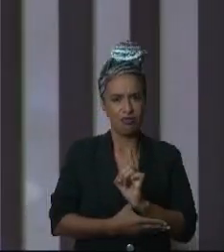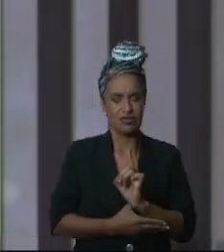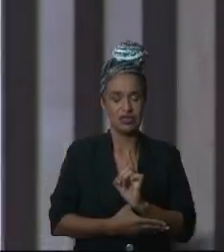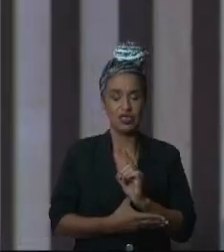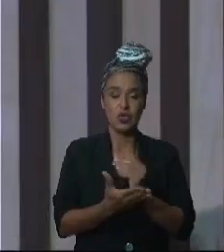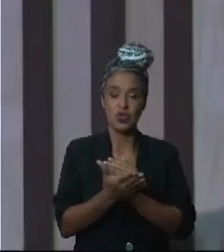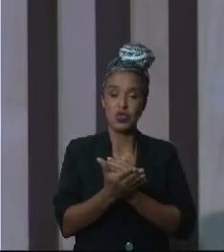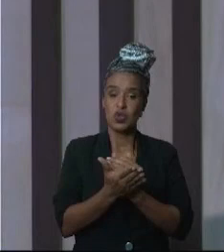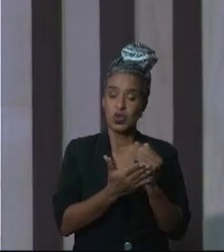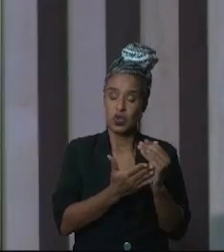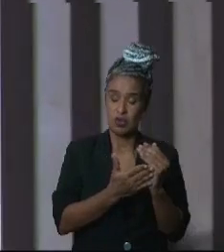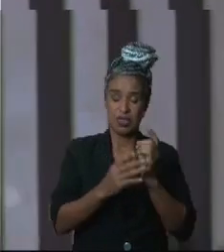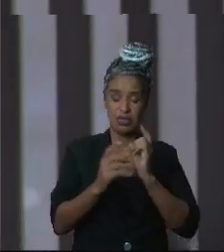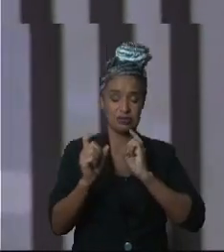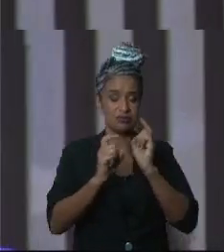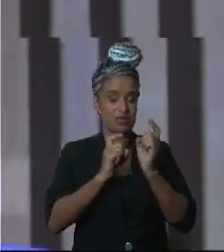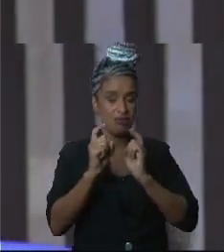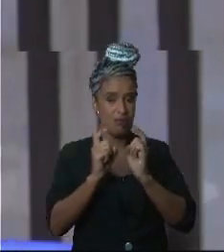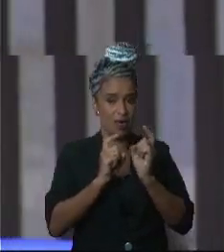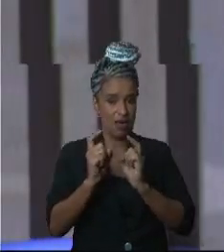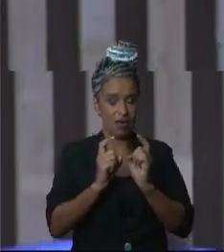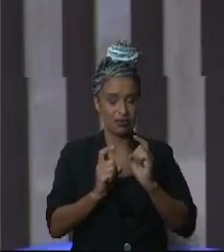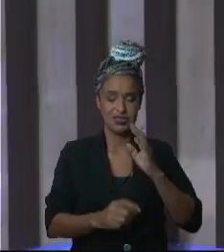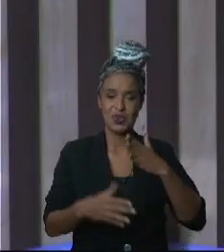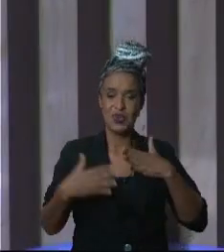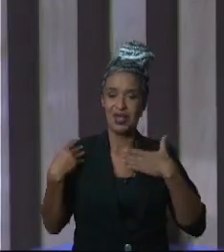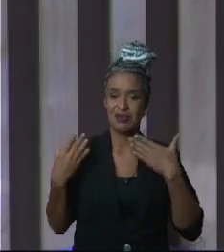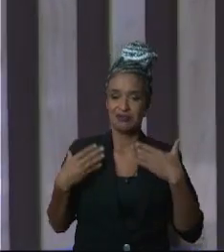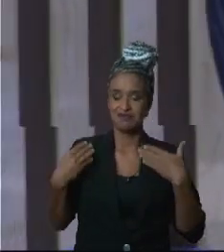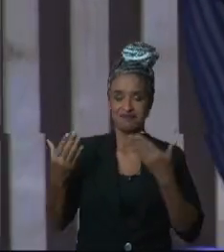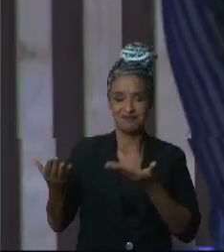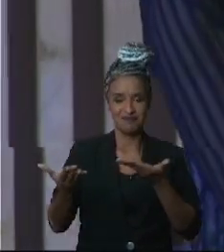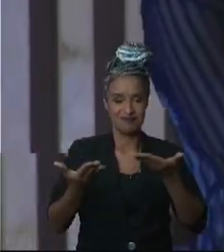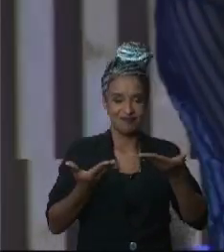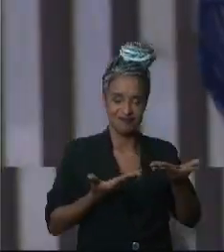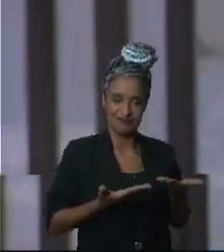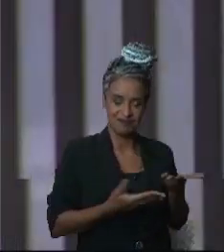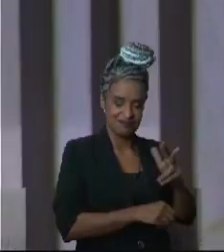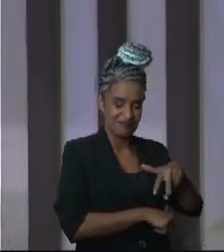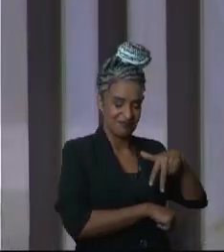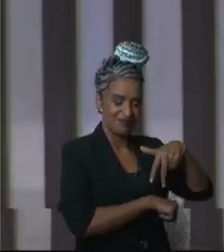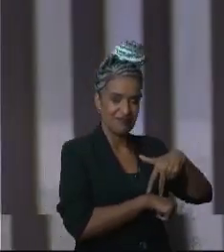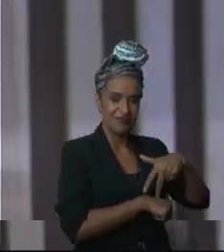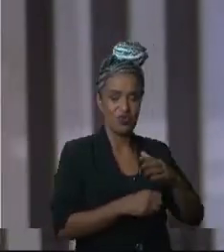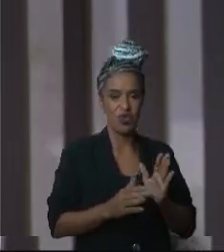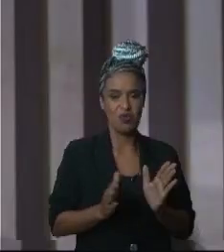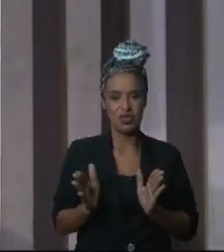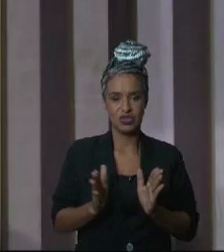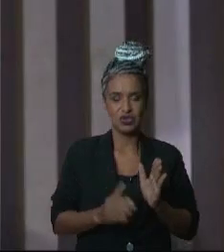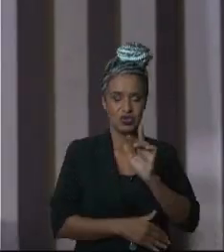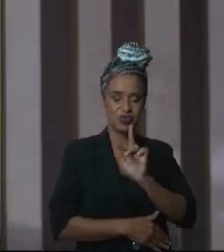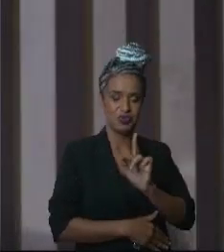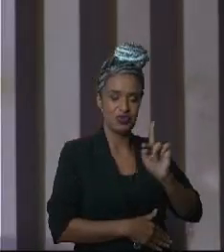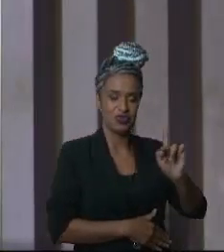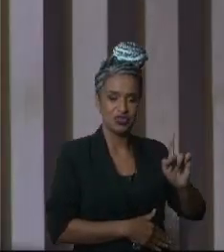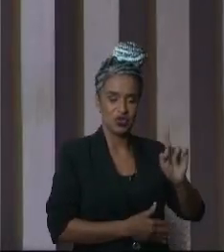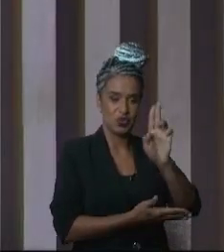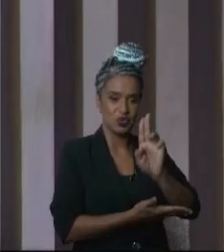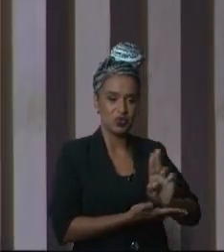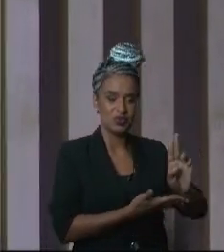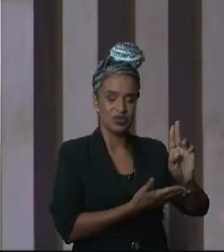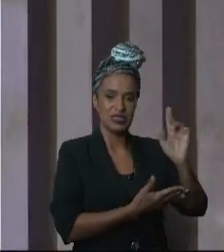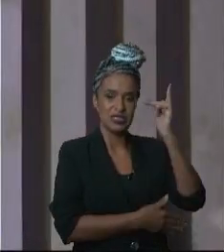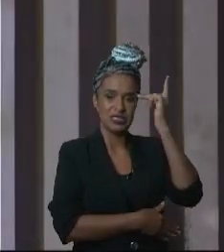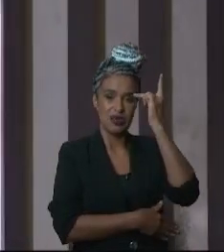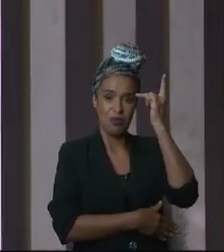dar início a esse debate, é com muita alegria que eu convido ao palco o nosso moderador, o professor da Universidade de